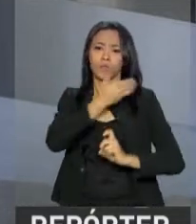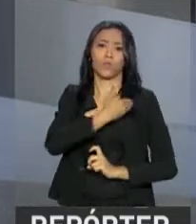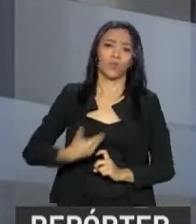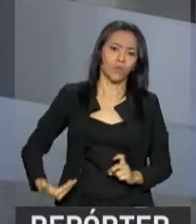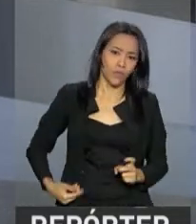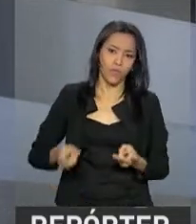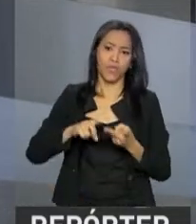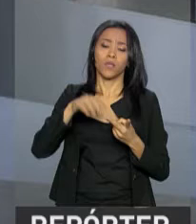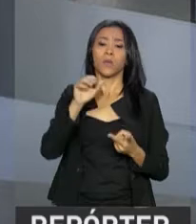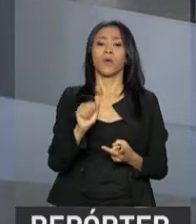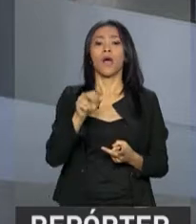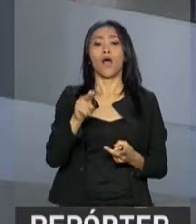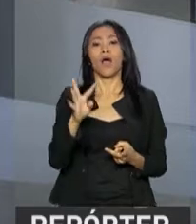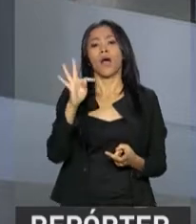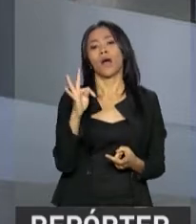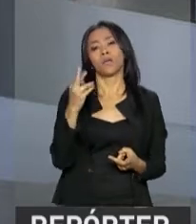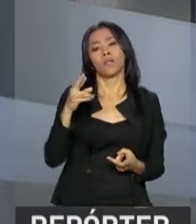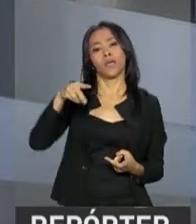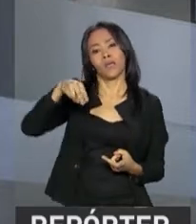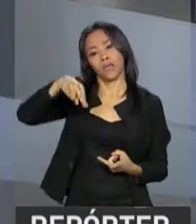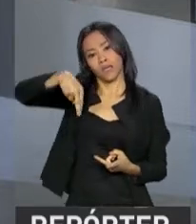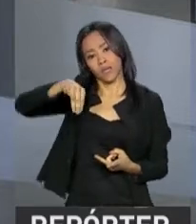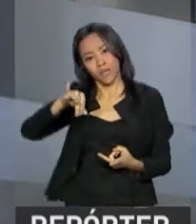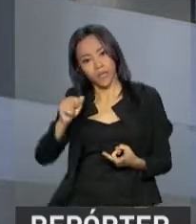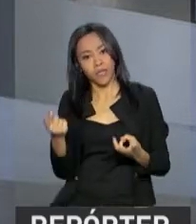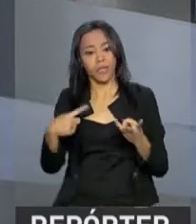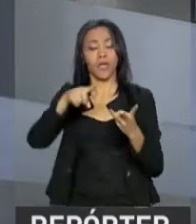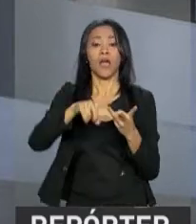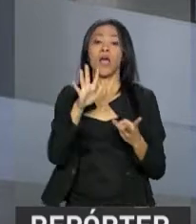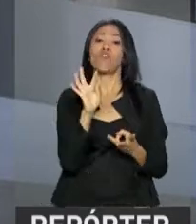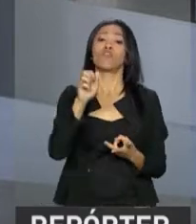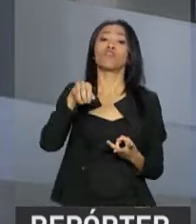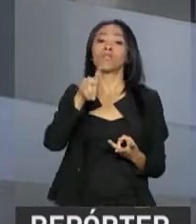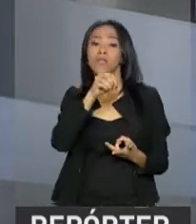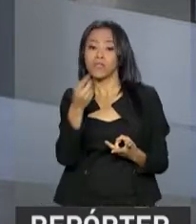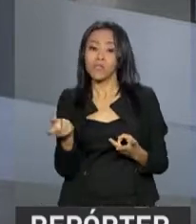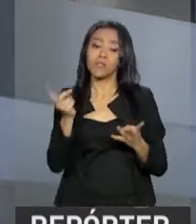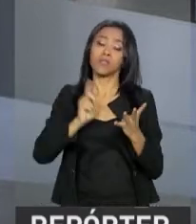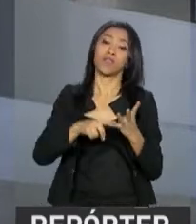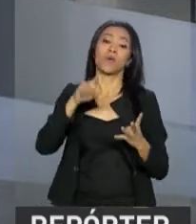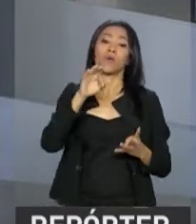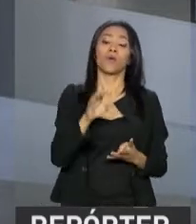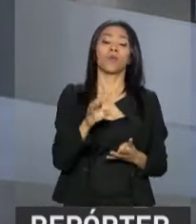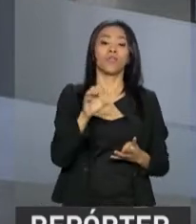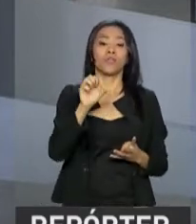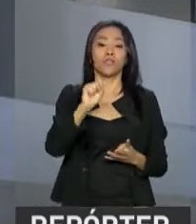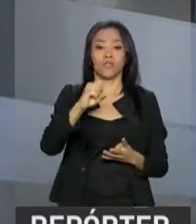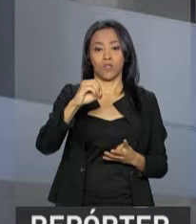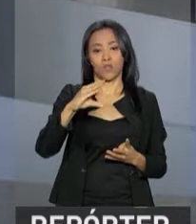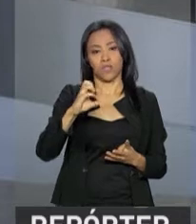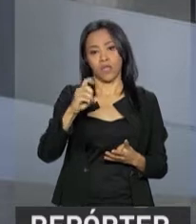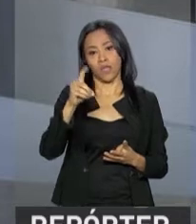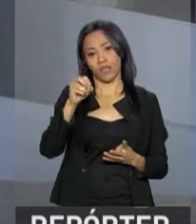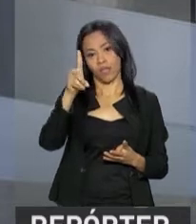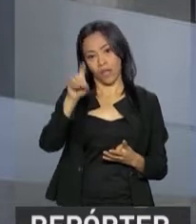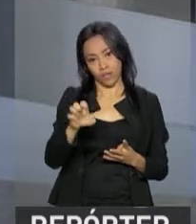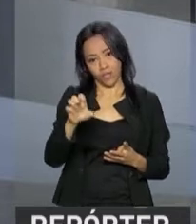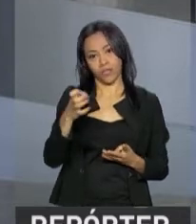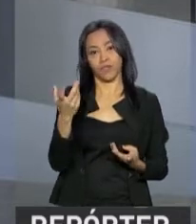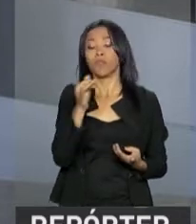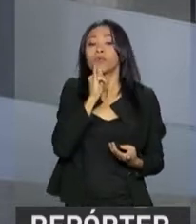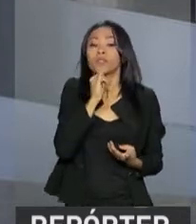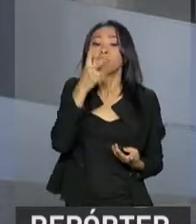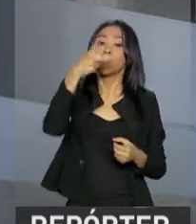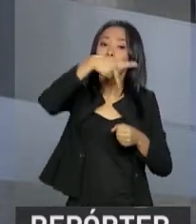autarquias fundações públicas e sociedades de economia mista controladas pela união como a petrobras